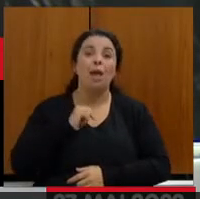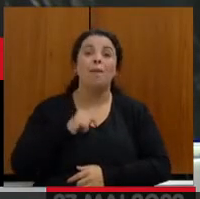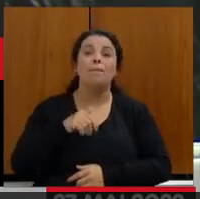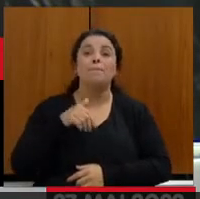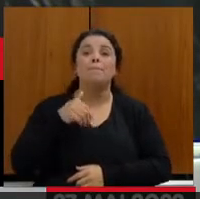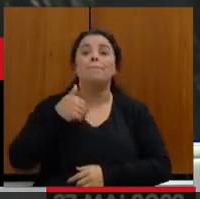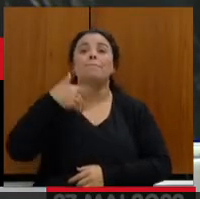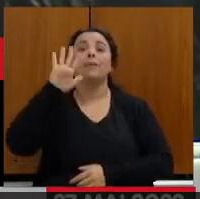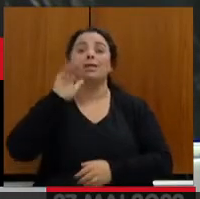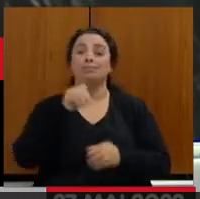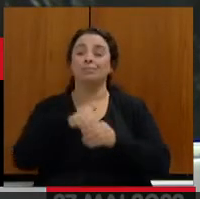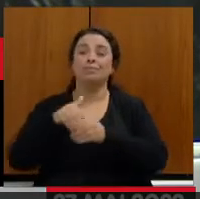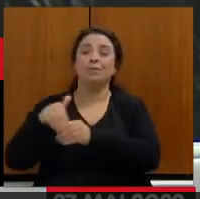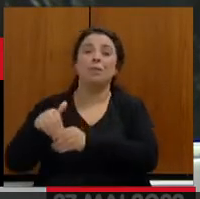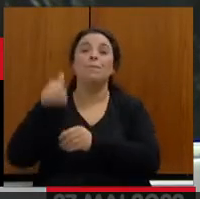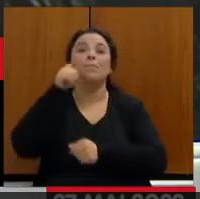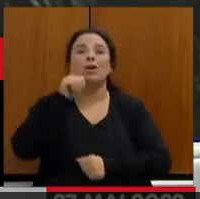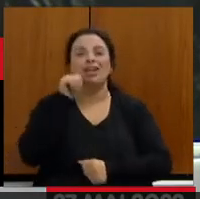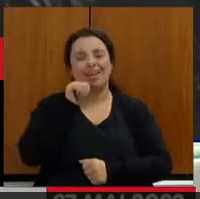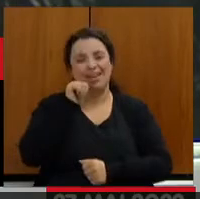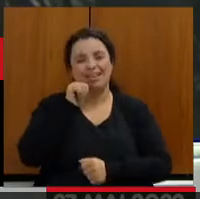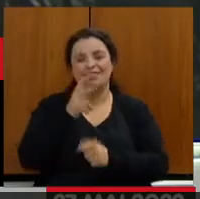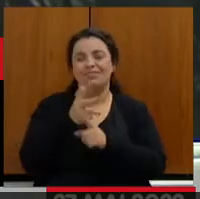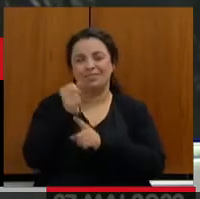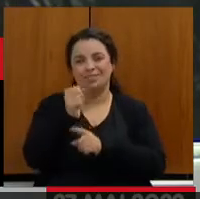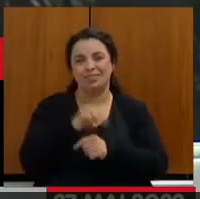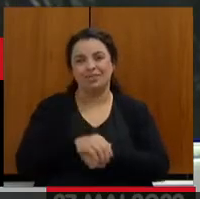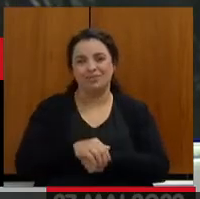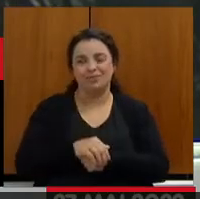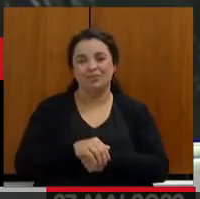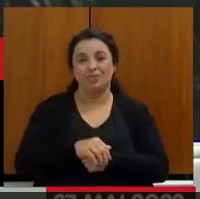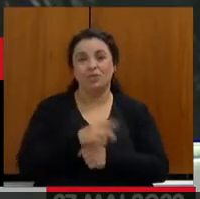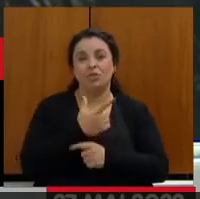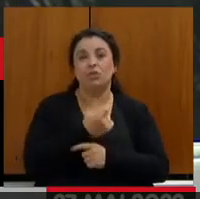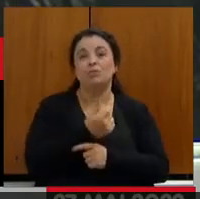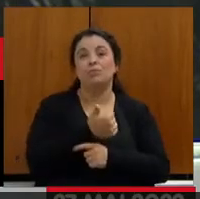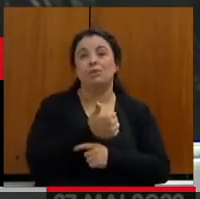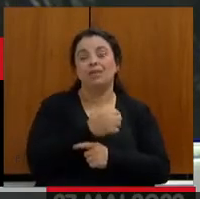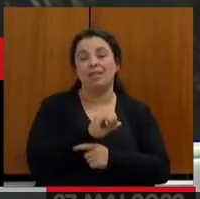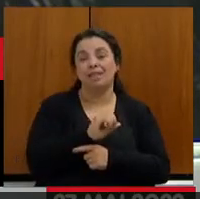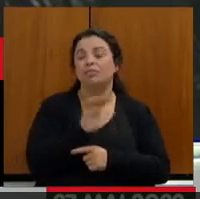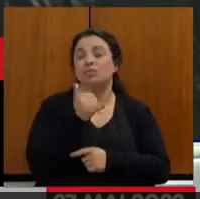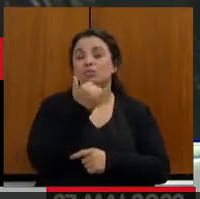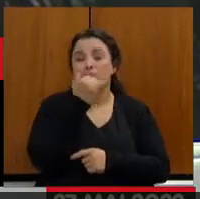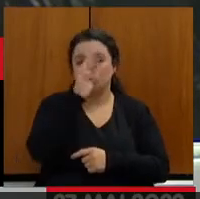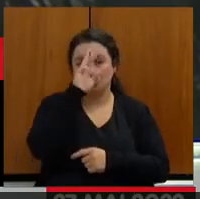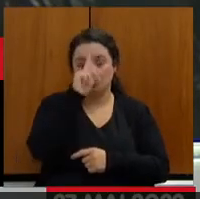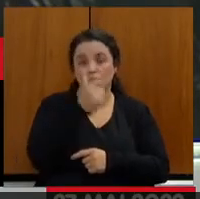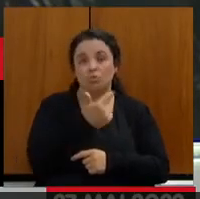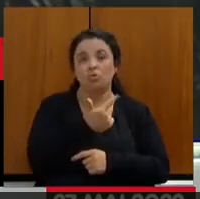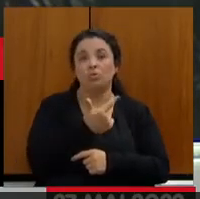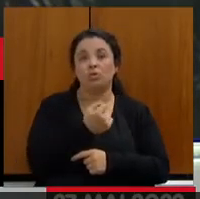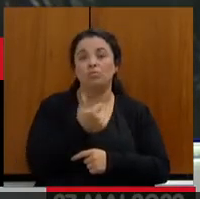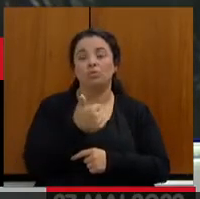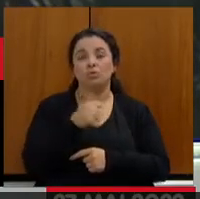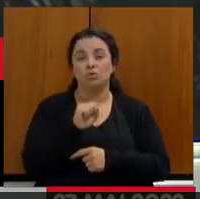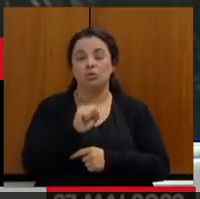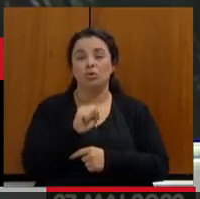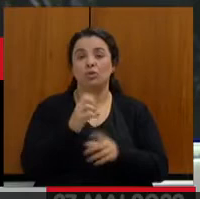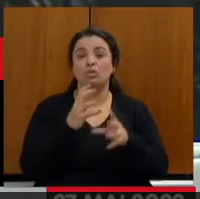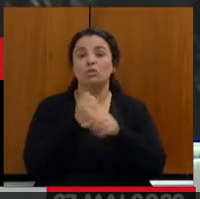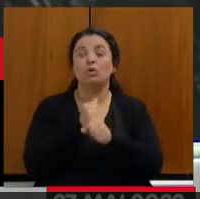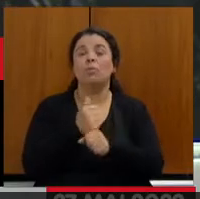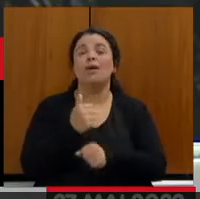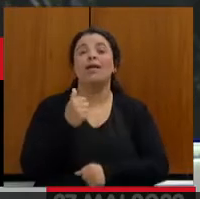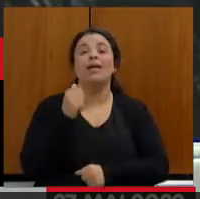Deputados da casa fomos eleitos em 2010 em 2018 10 deputadas e foi a